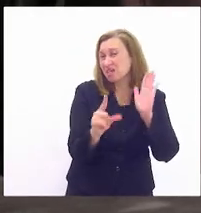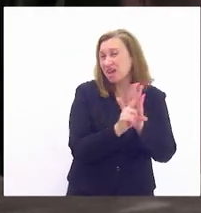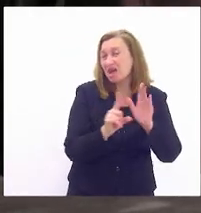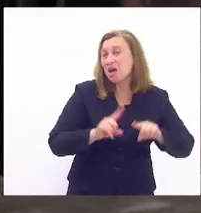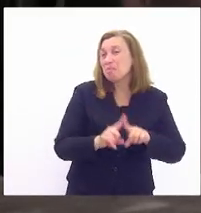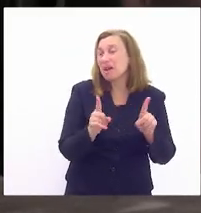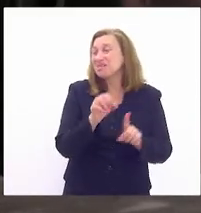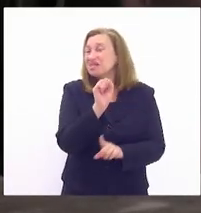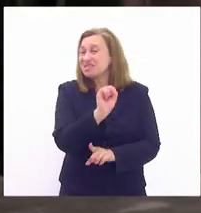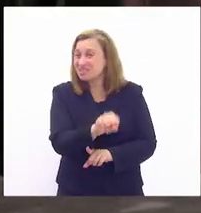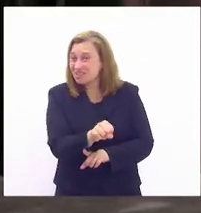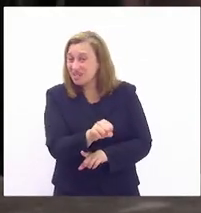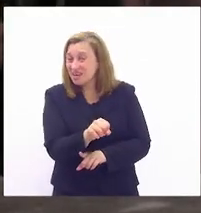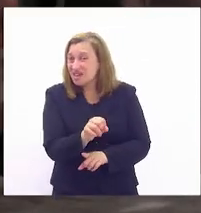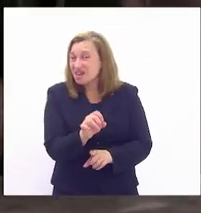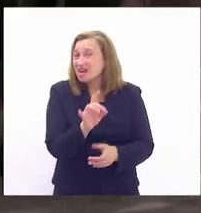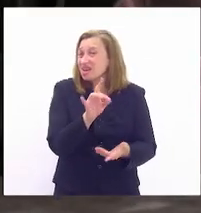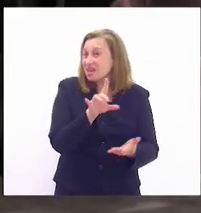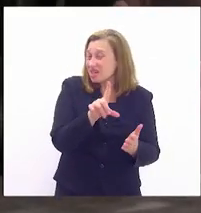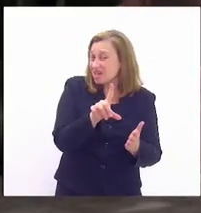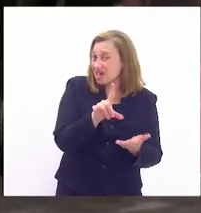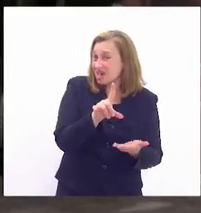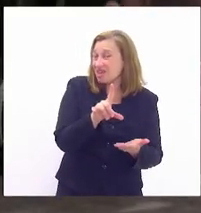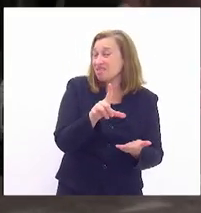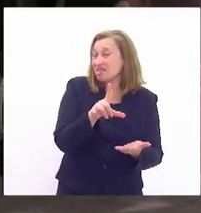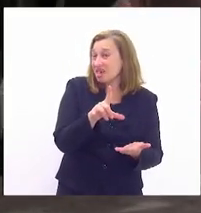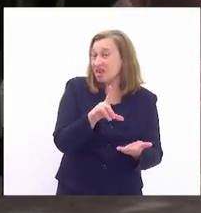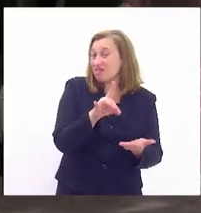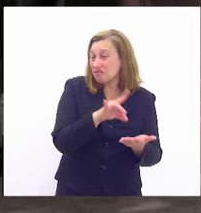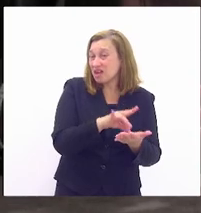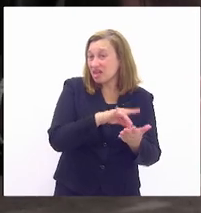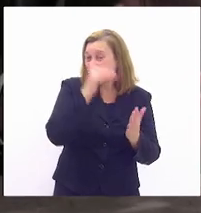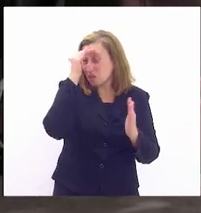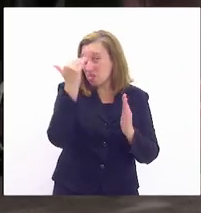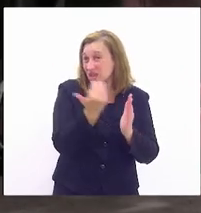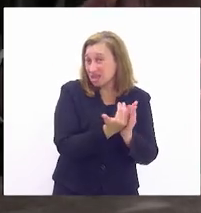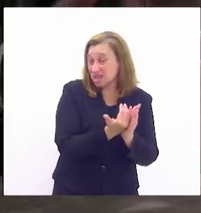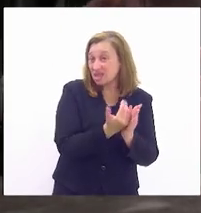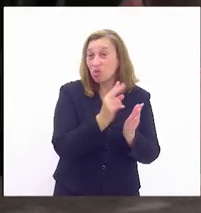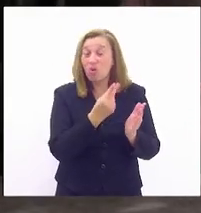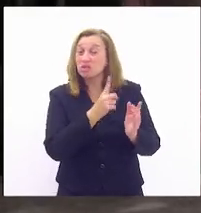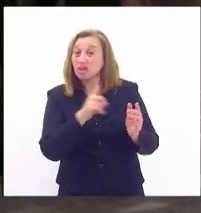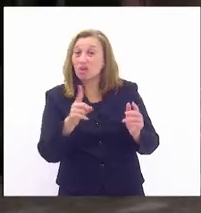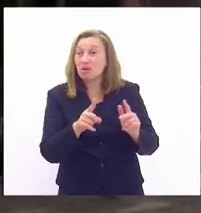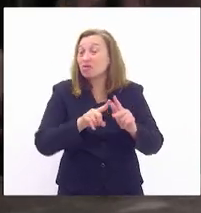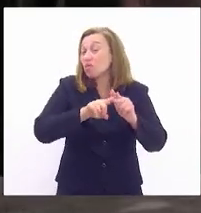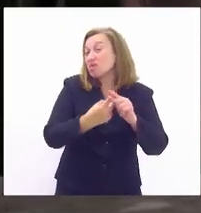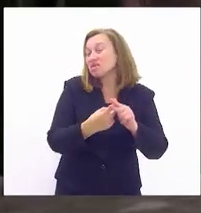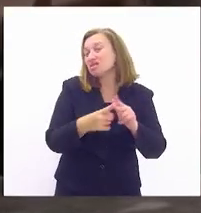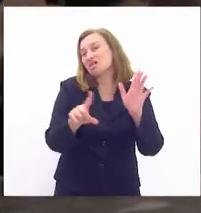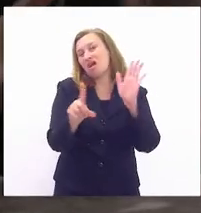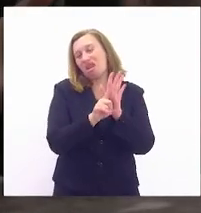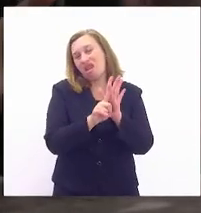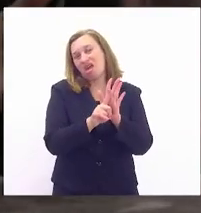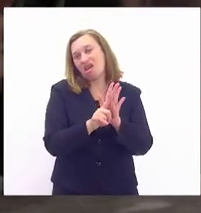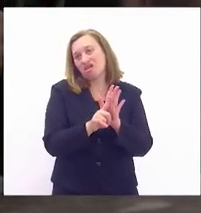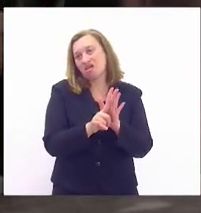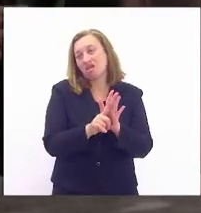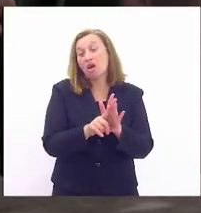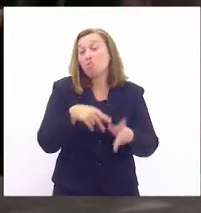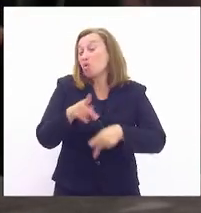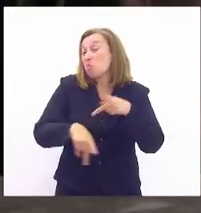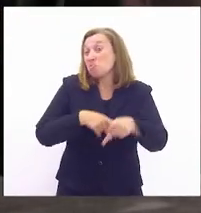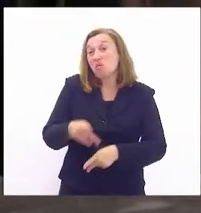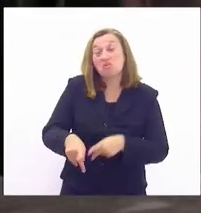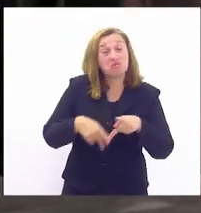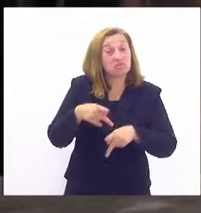Se ela efetivamente está, nós temos problemas de legislação que a gente precisa corrigir. A legislação está incorreta, o público está insatisfeito.